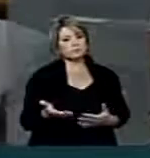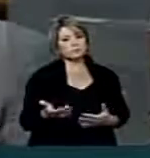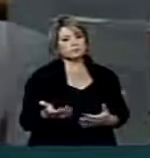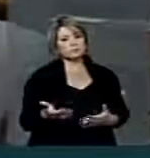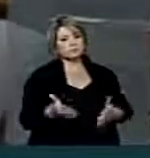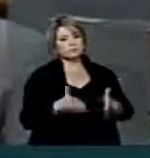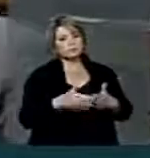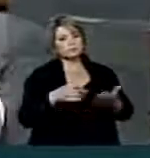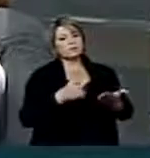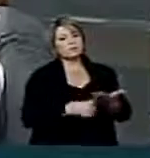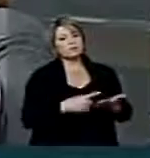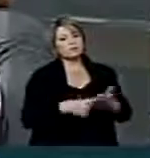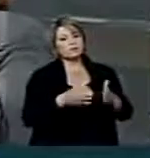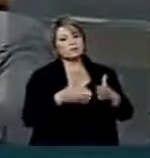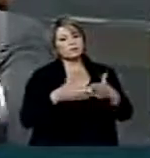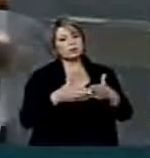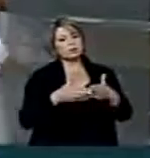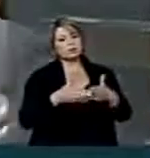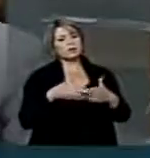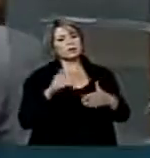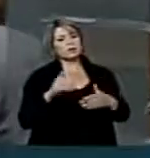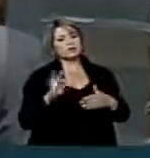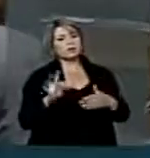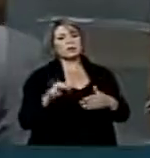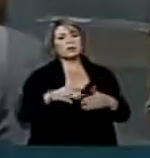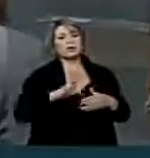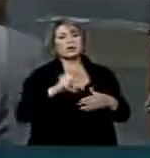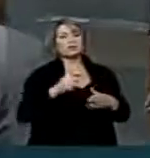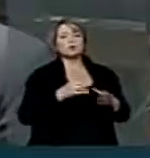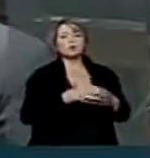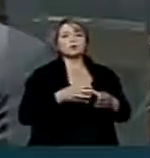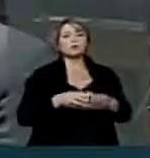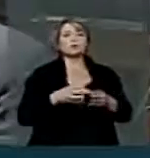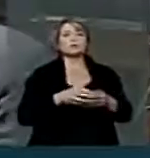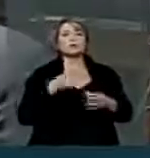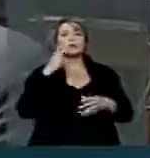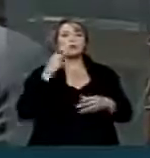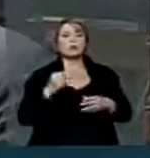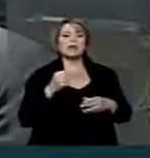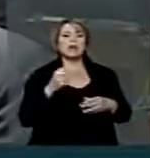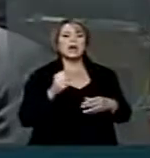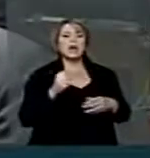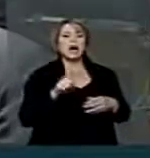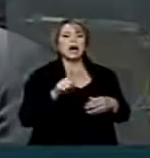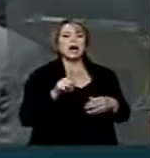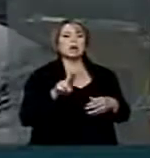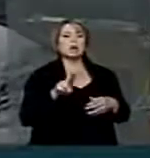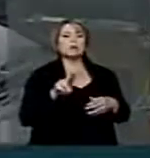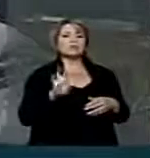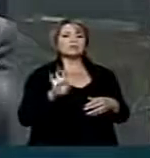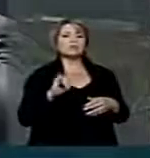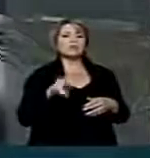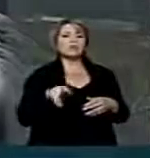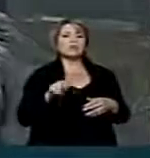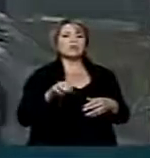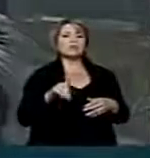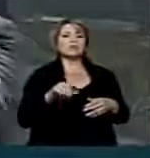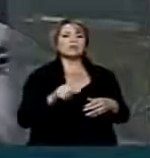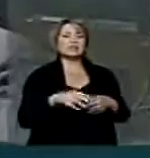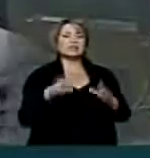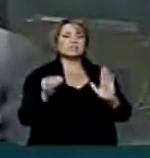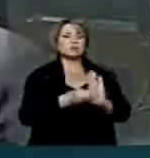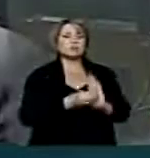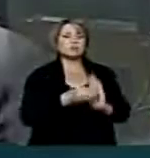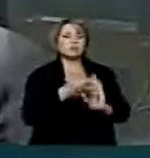o encaminhamento de acordo com o PT, com os demais partidos, para que as aglutinativas do Democratas, onde se